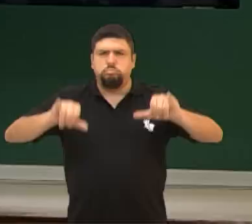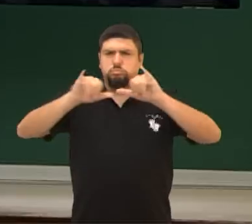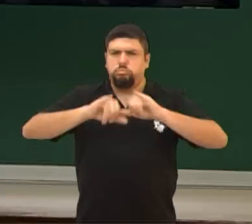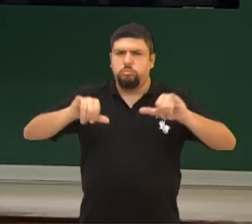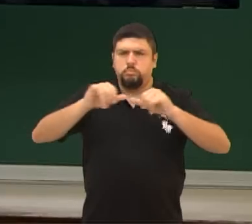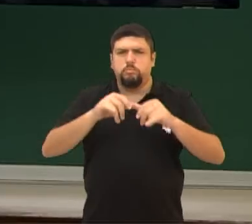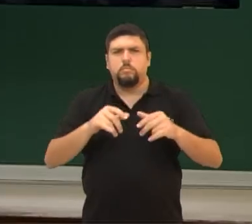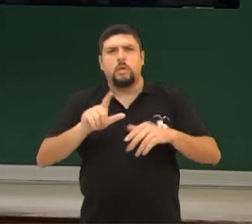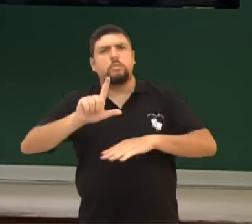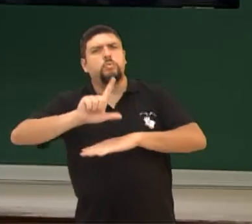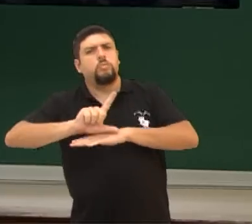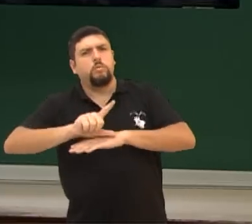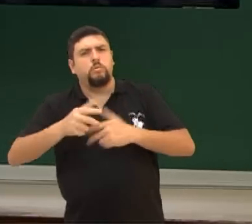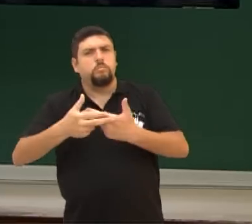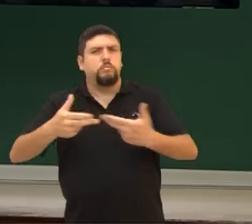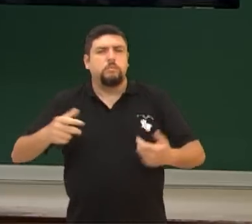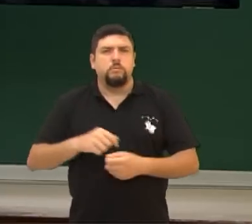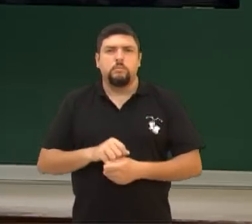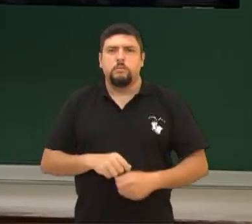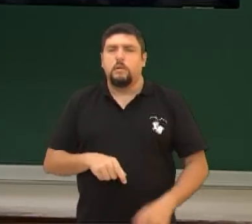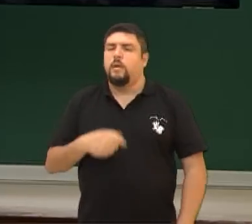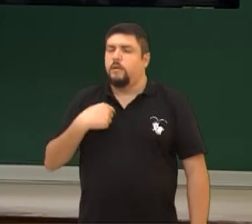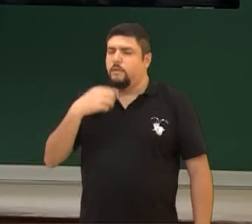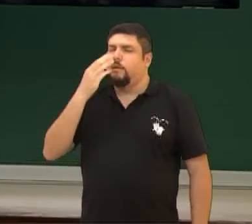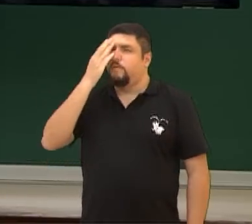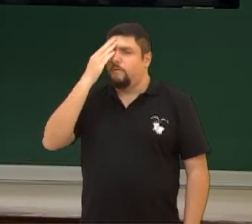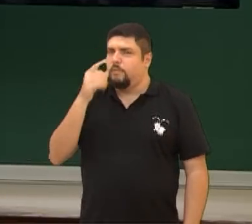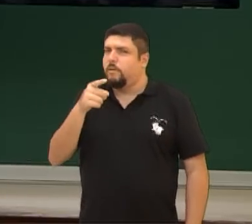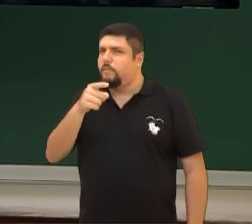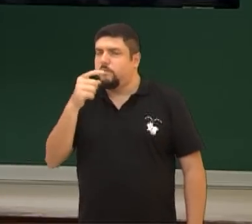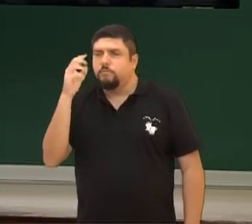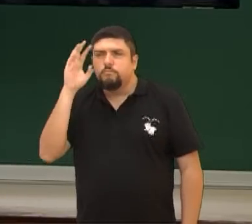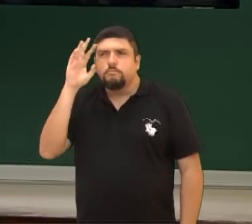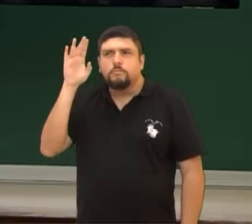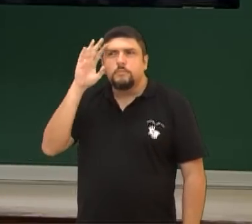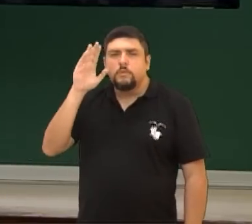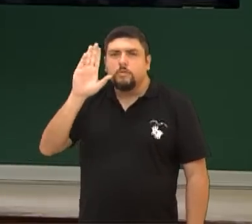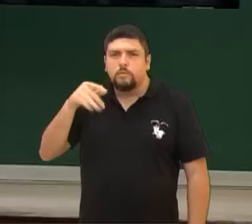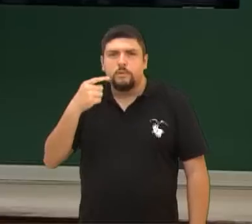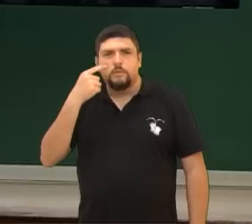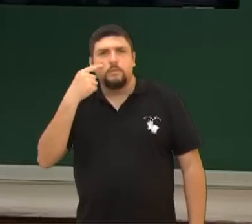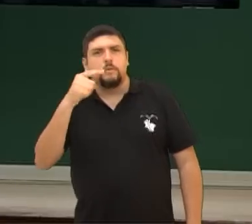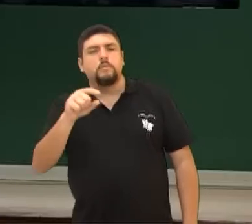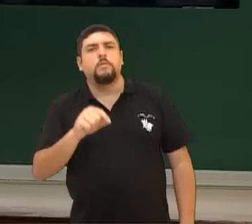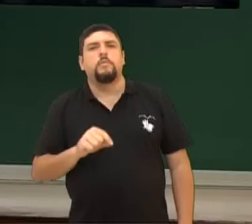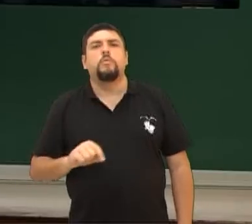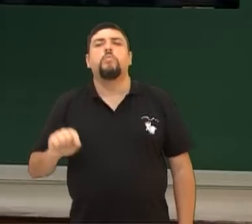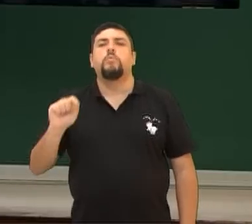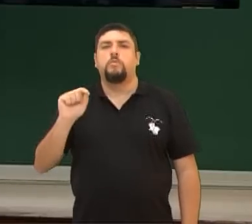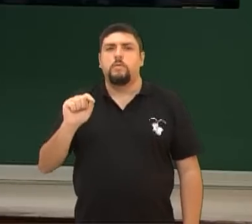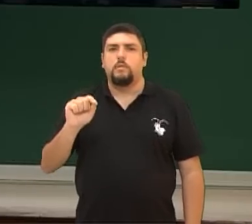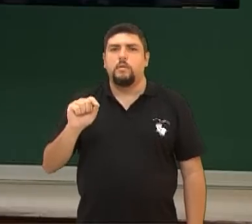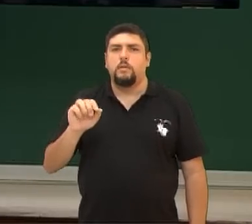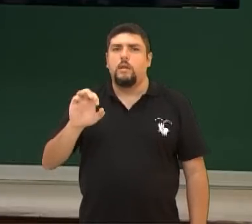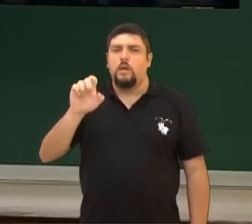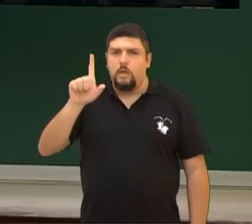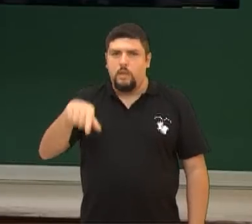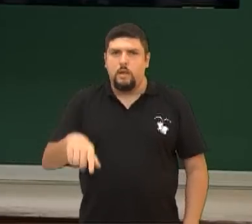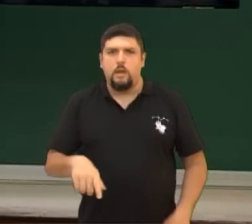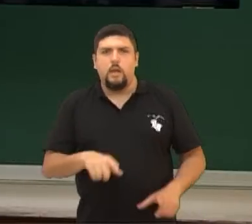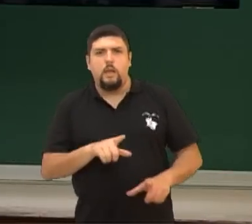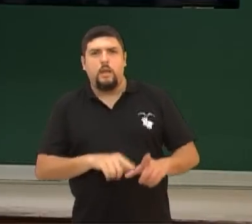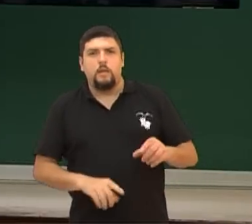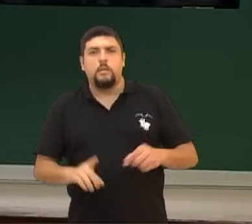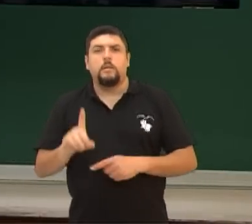publicitária. Eu sei que você já está pensando aí, você já descobriu. É claro. A letra D, nós vamos trabalhar